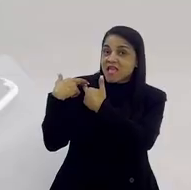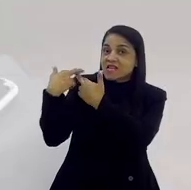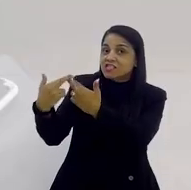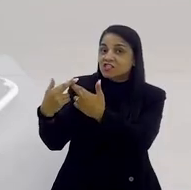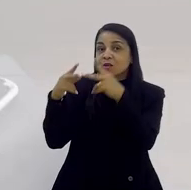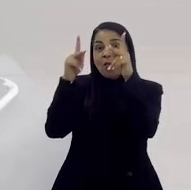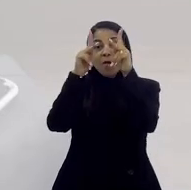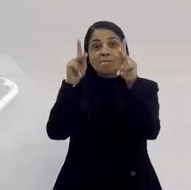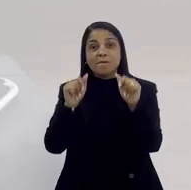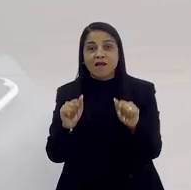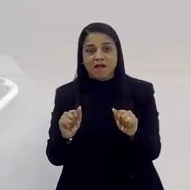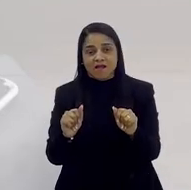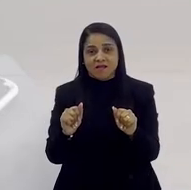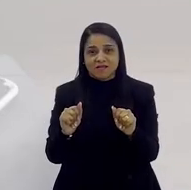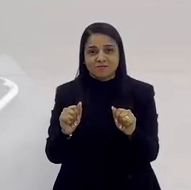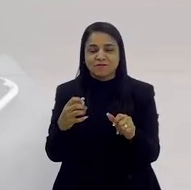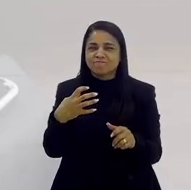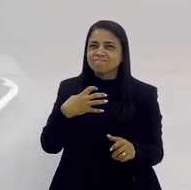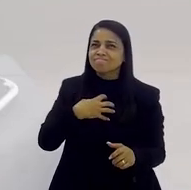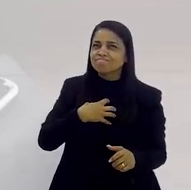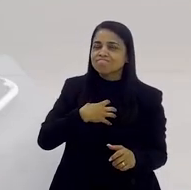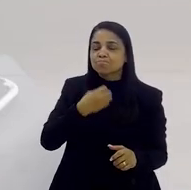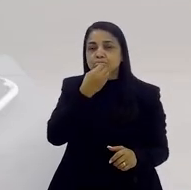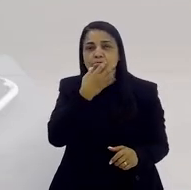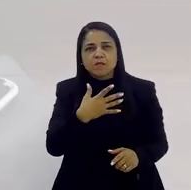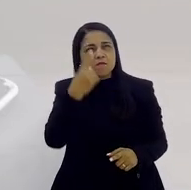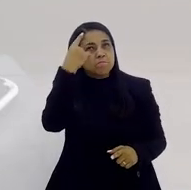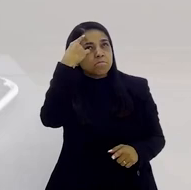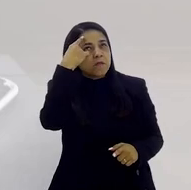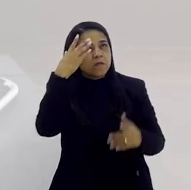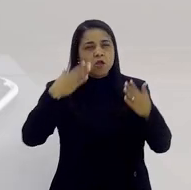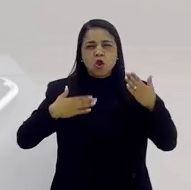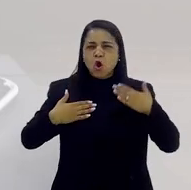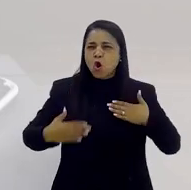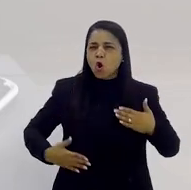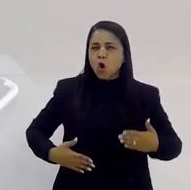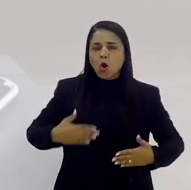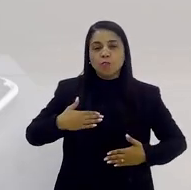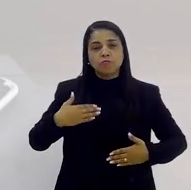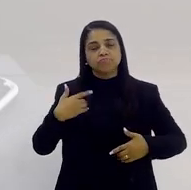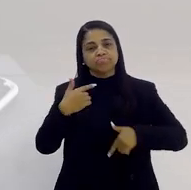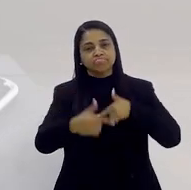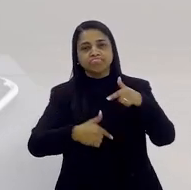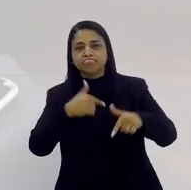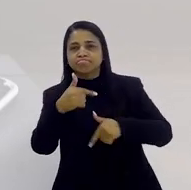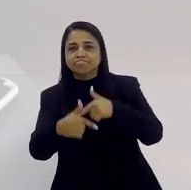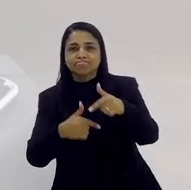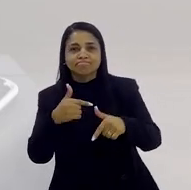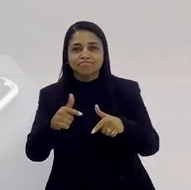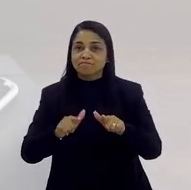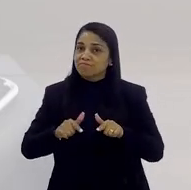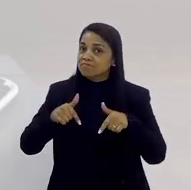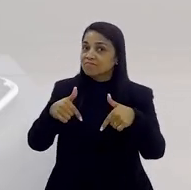é paz é para você também com a sua mente e com seu corpo para trabalhar